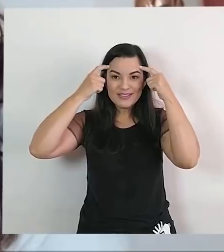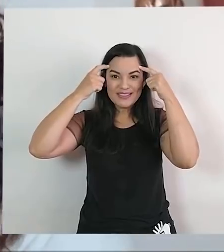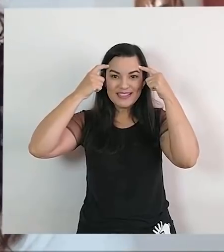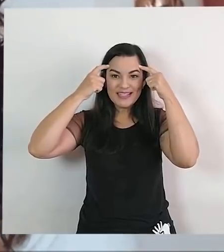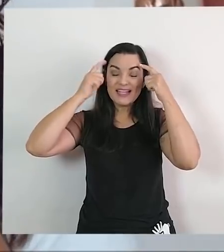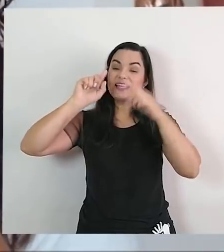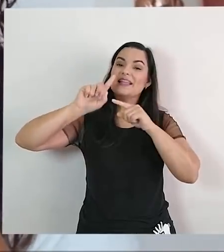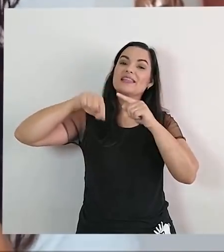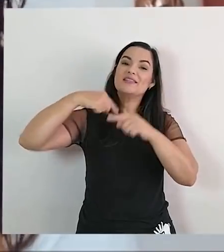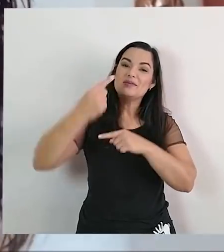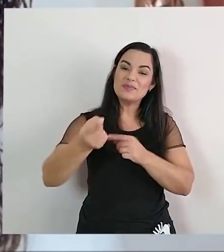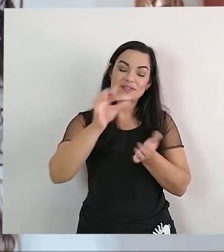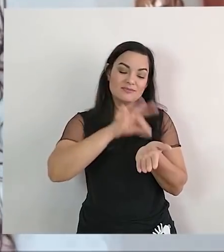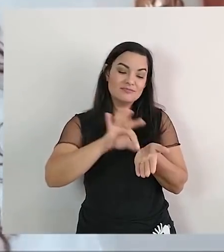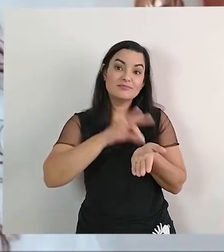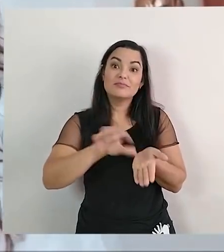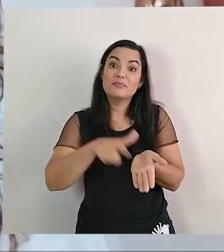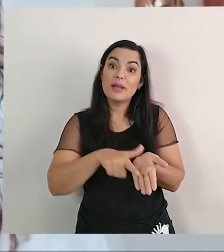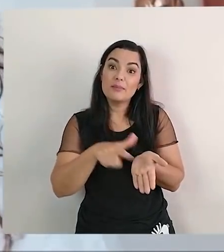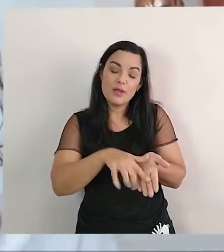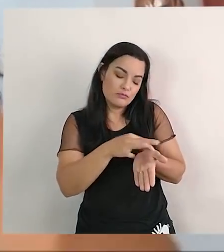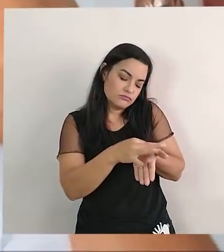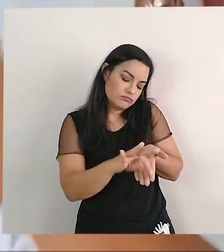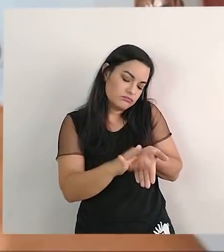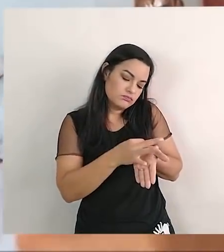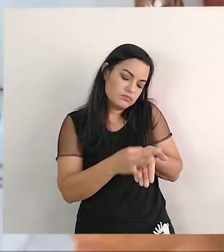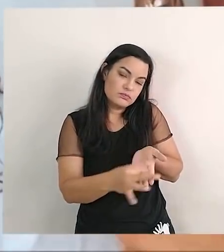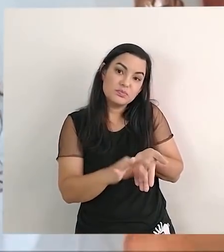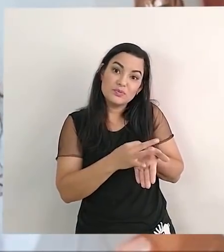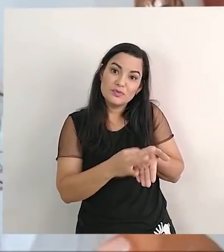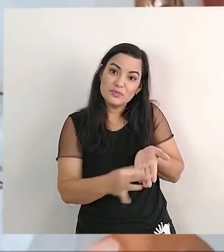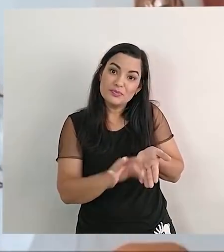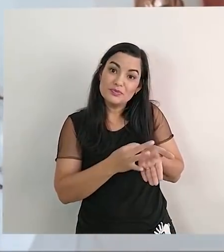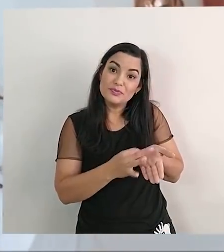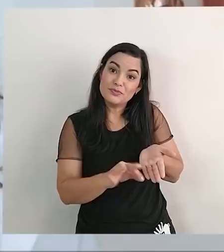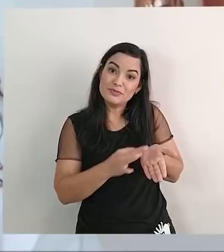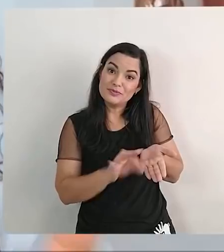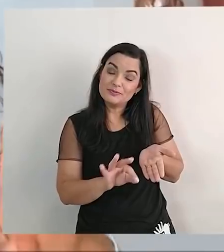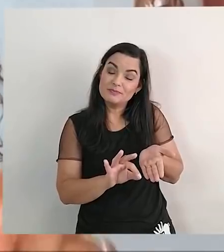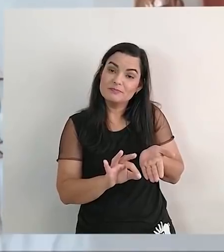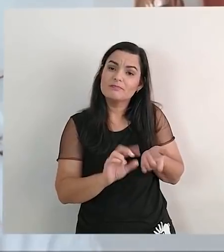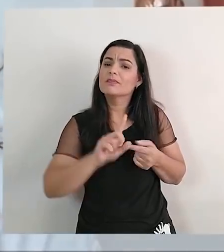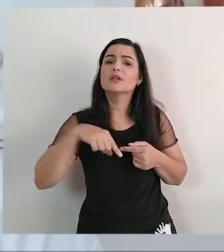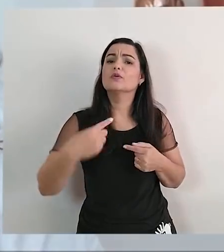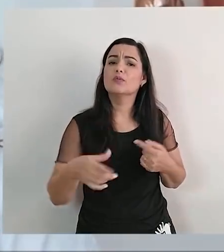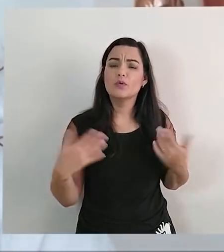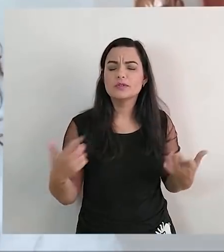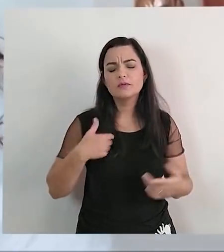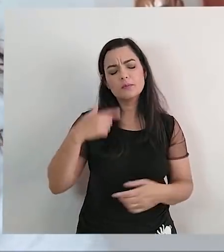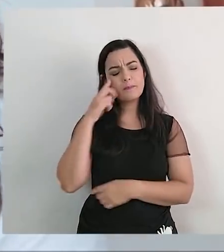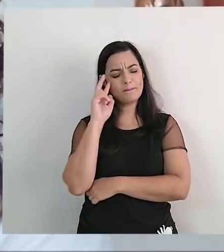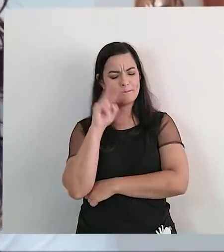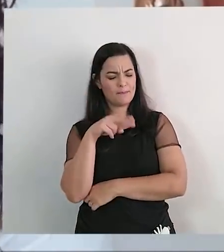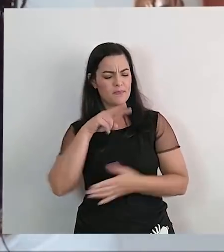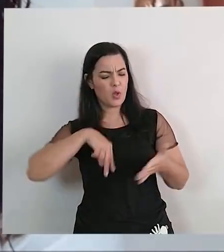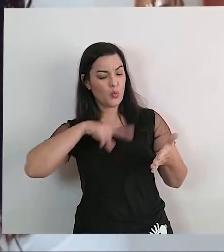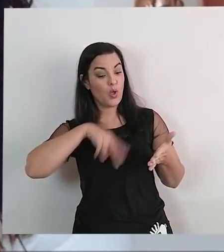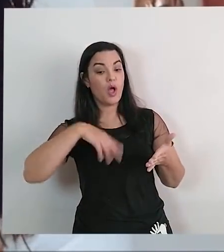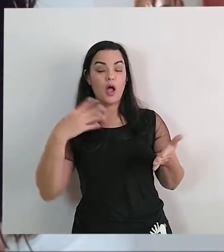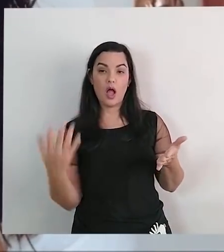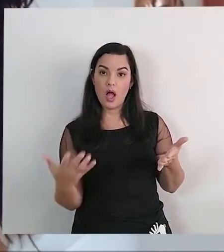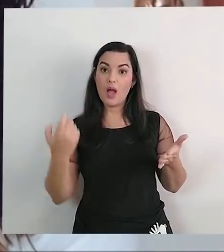cabeça e depois eu passei ela para o papel. Eu escrevi a minha história. Depois eu falei,